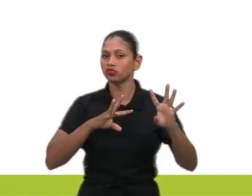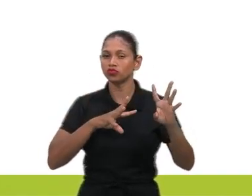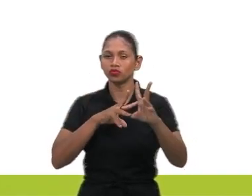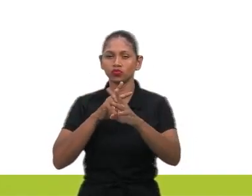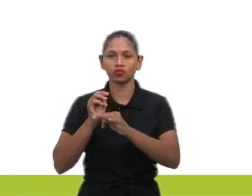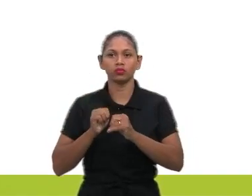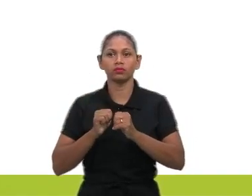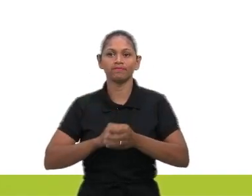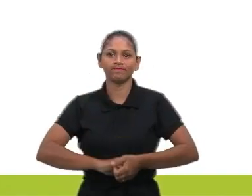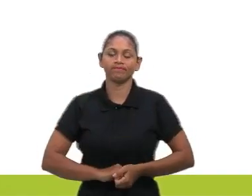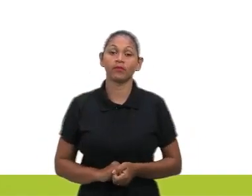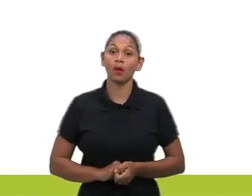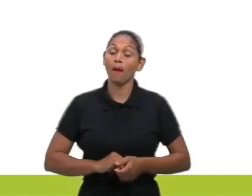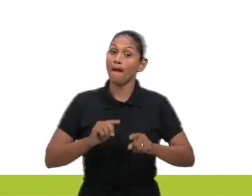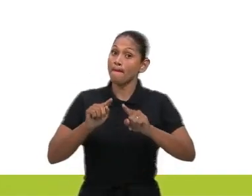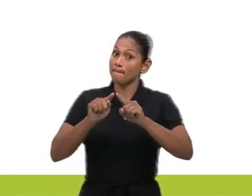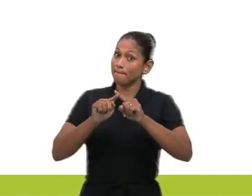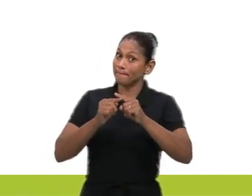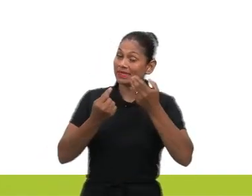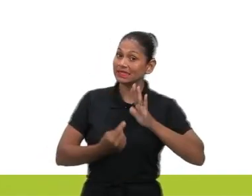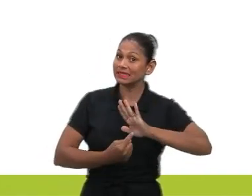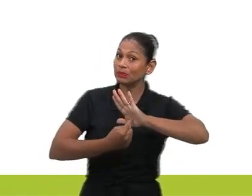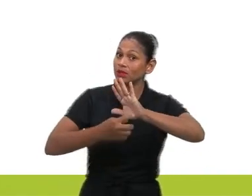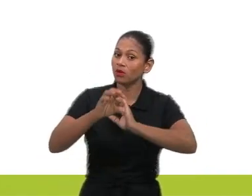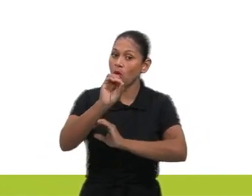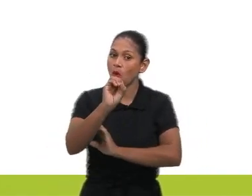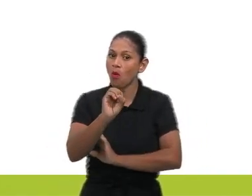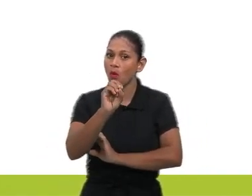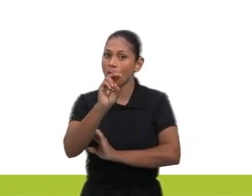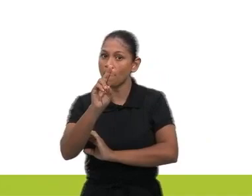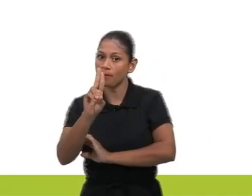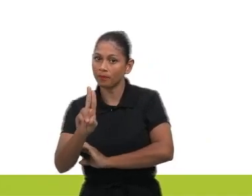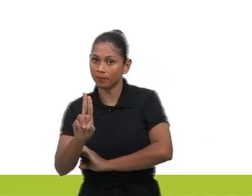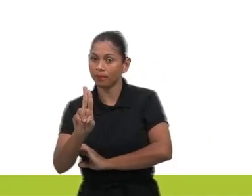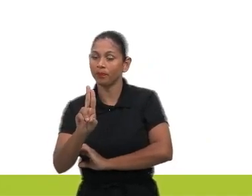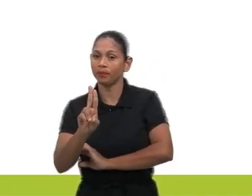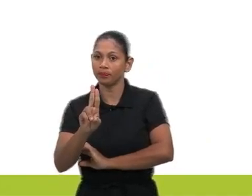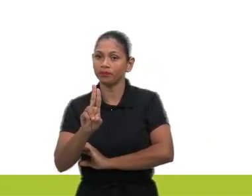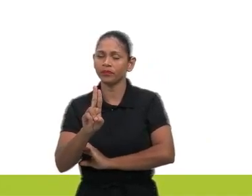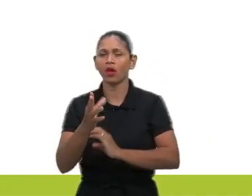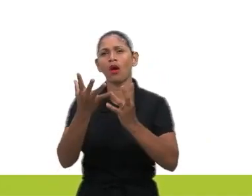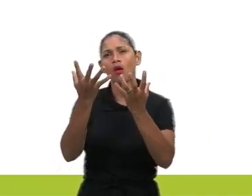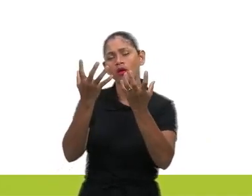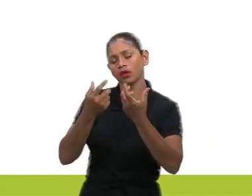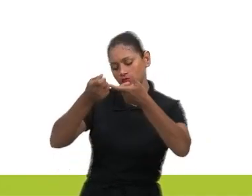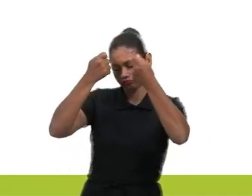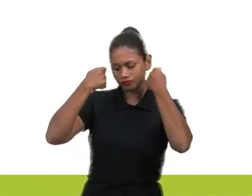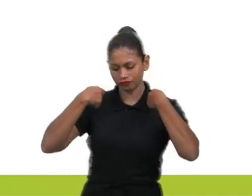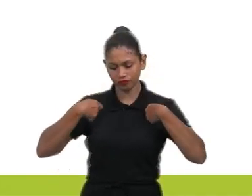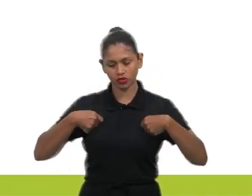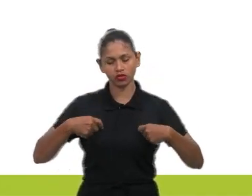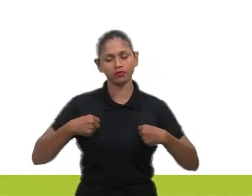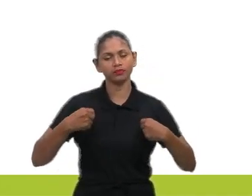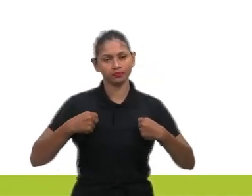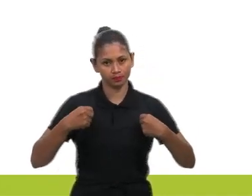se apareceu ou no comando da questão, tipo, eu quero vestir uma camisa